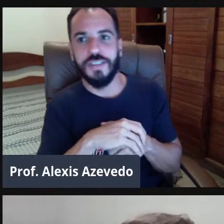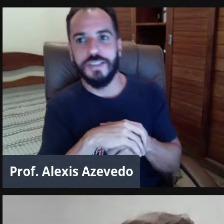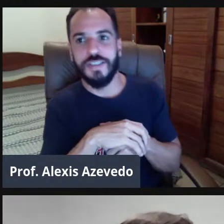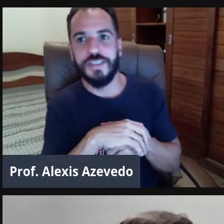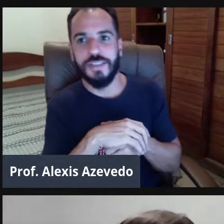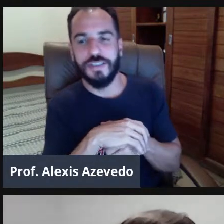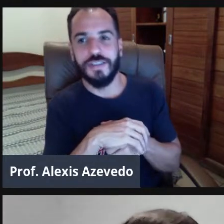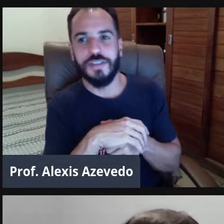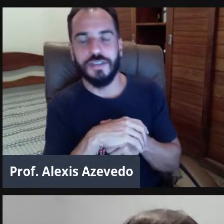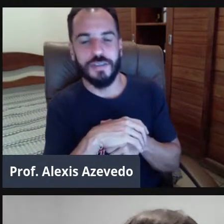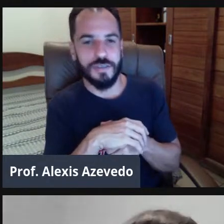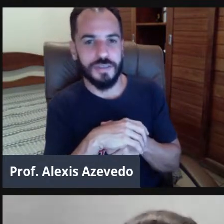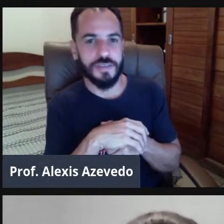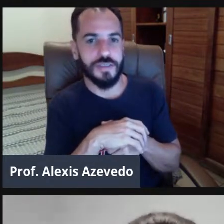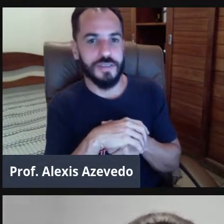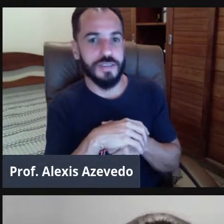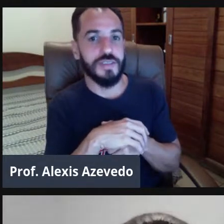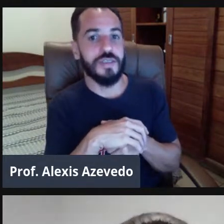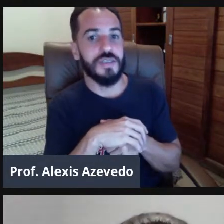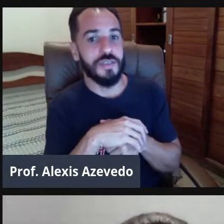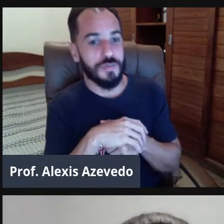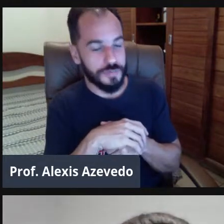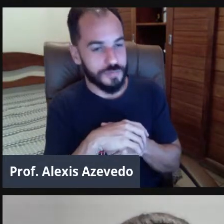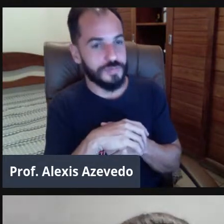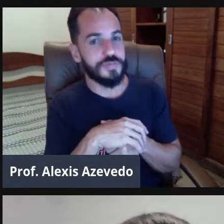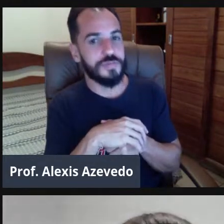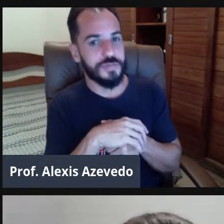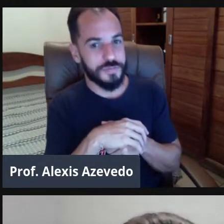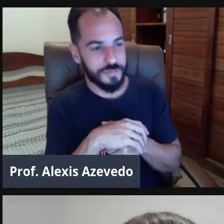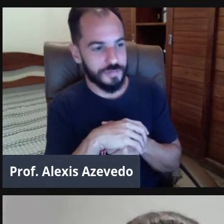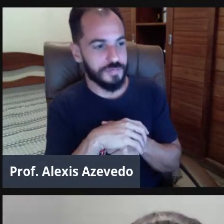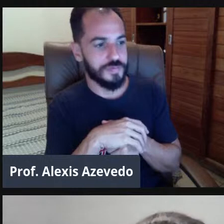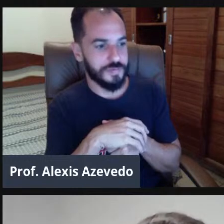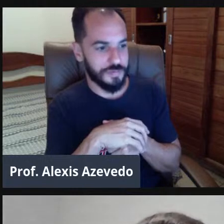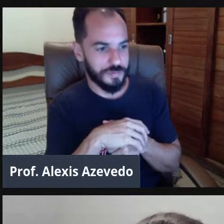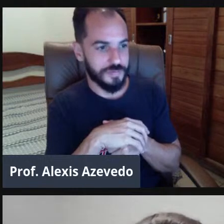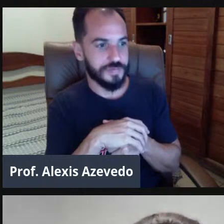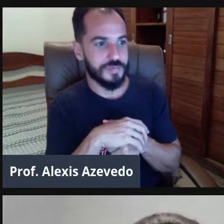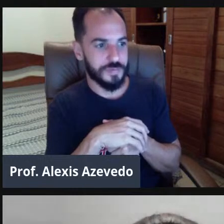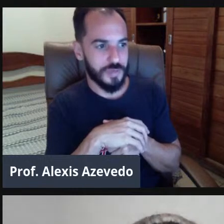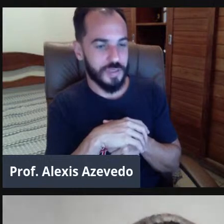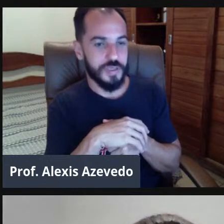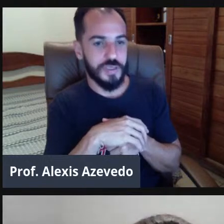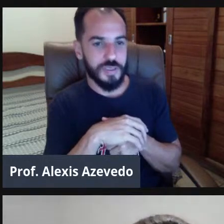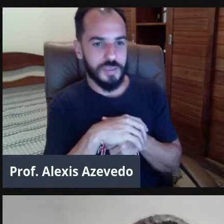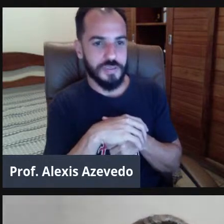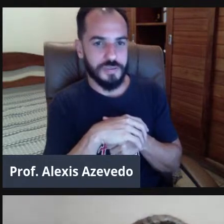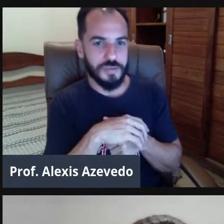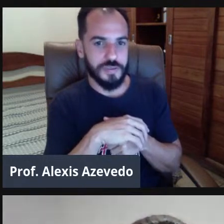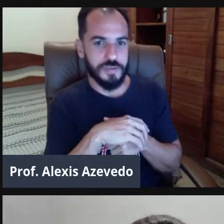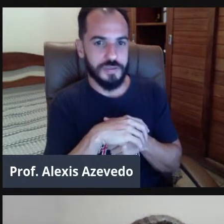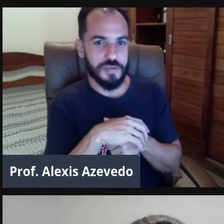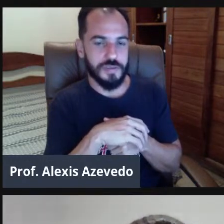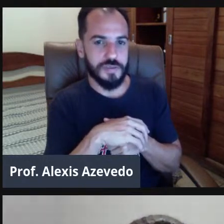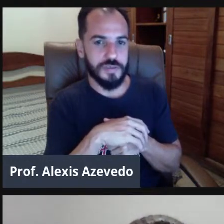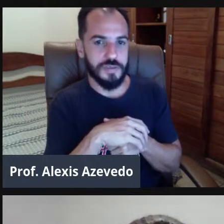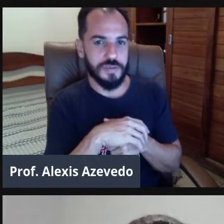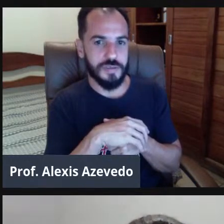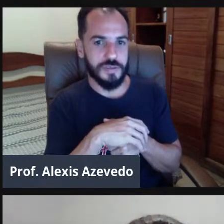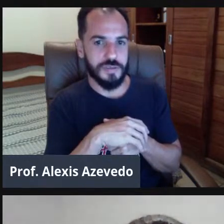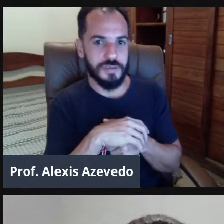que a gente precisaria ter muito tempo para responder sobre elas, né? Alguns colocaram o desejo